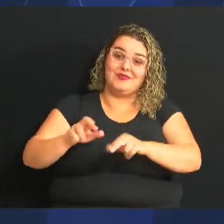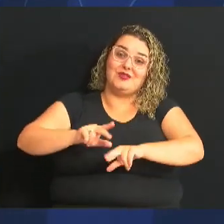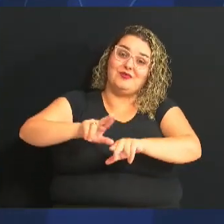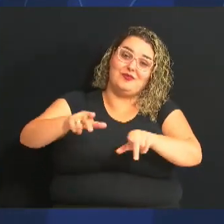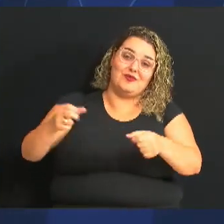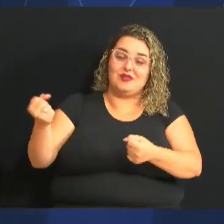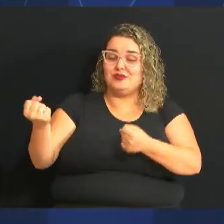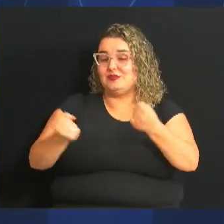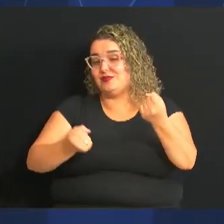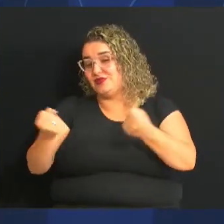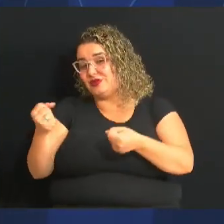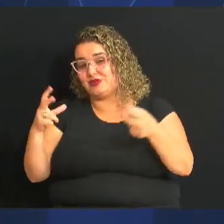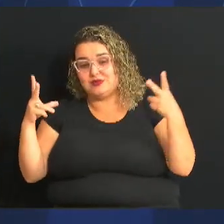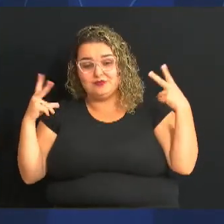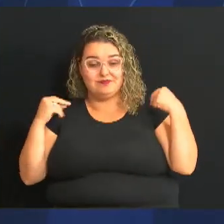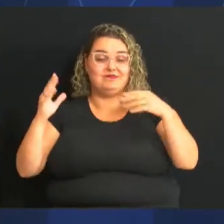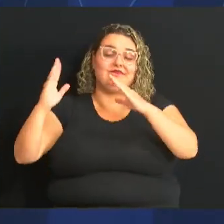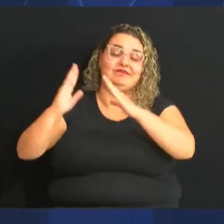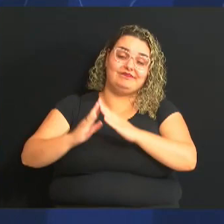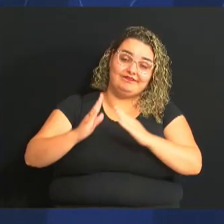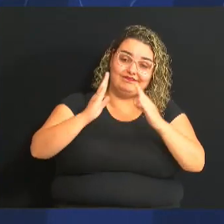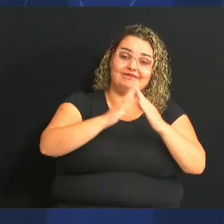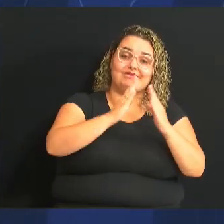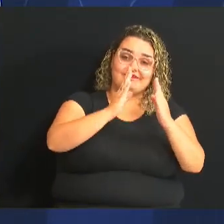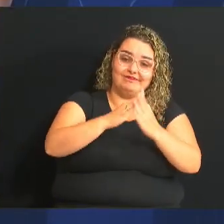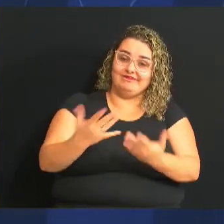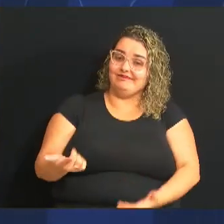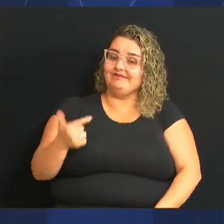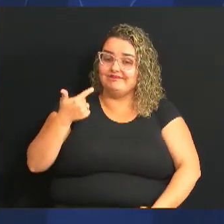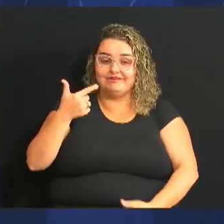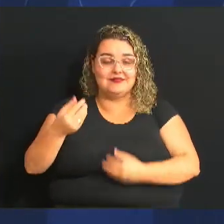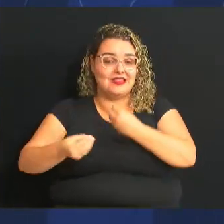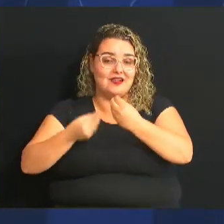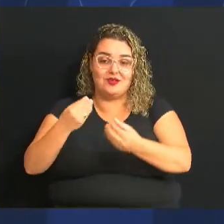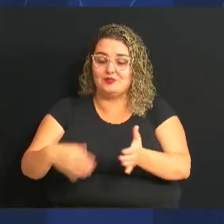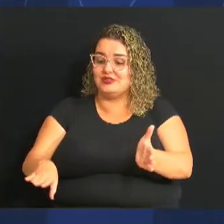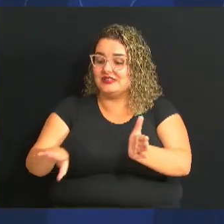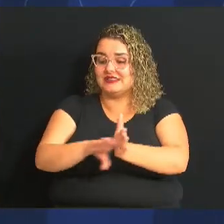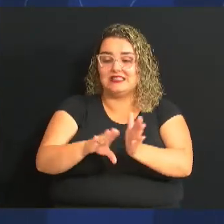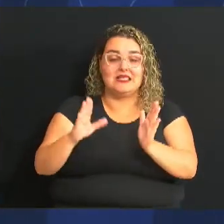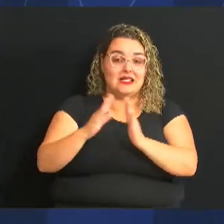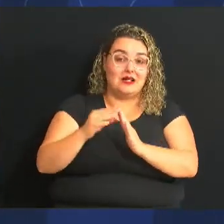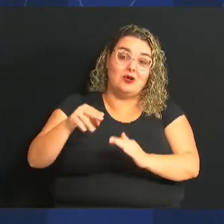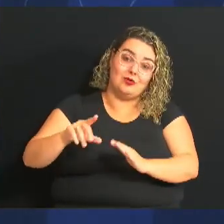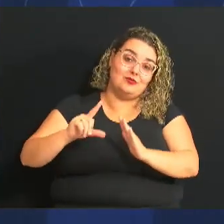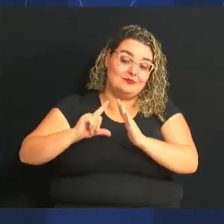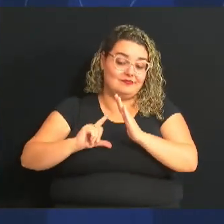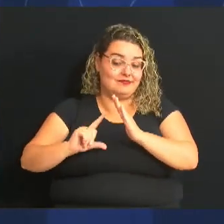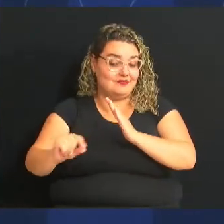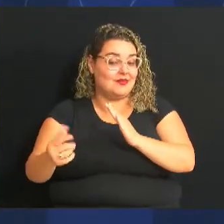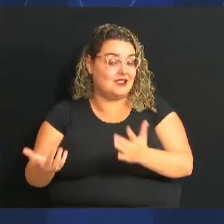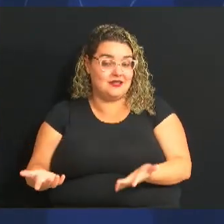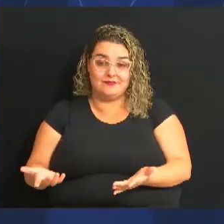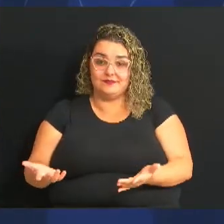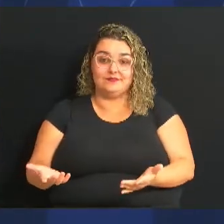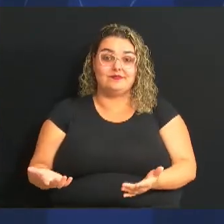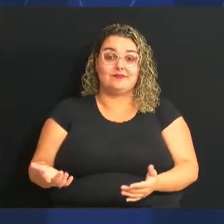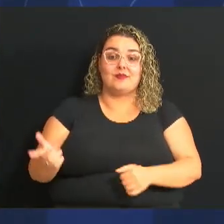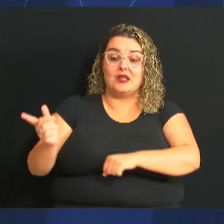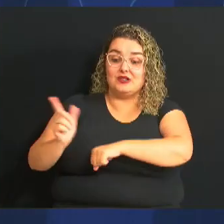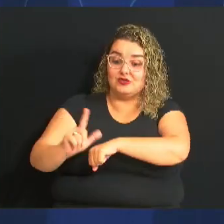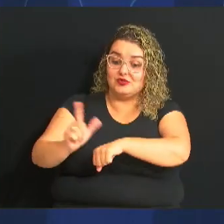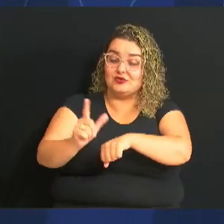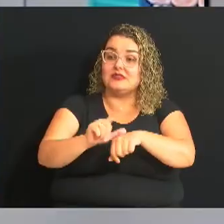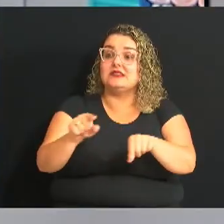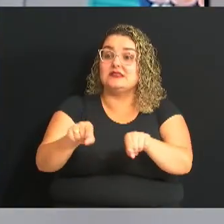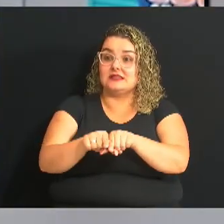motoristas, para moradores que ficaram impossibilitados de chegar em casa ou de sair de casa, os comerciantes também. Nós